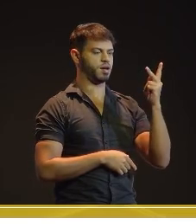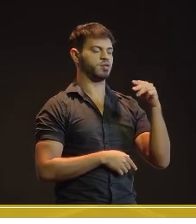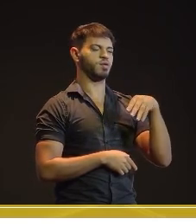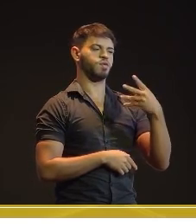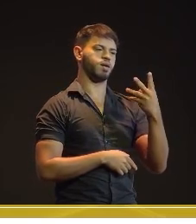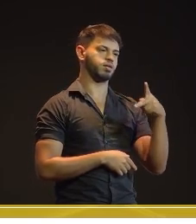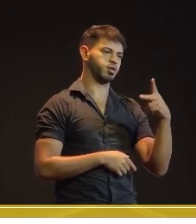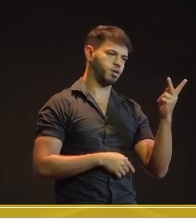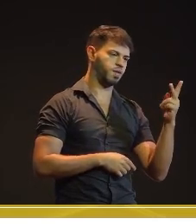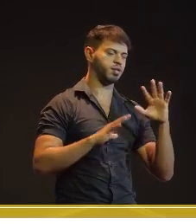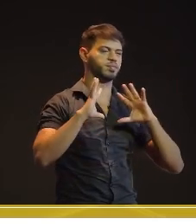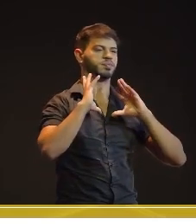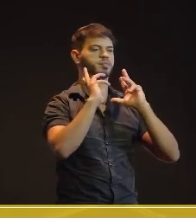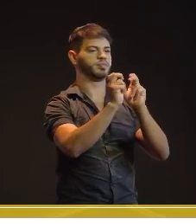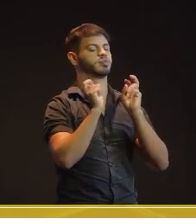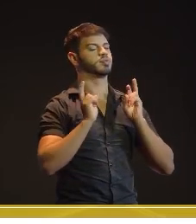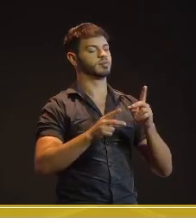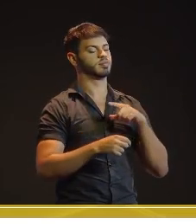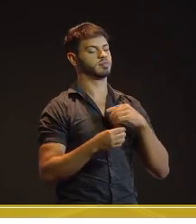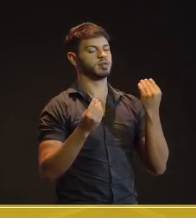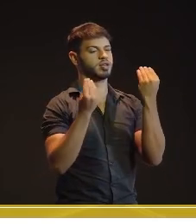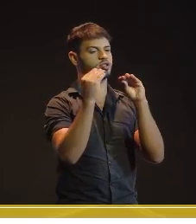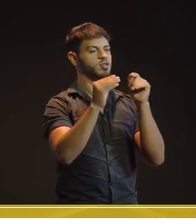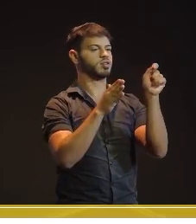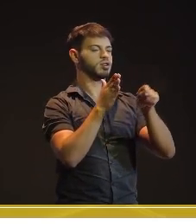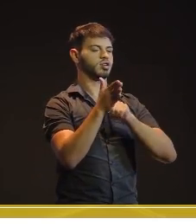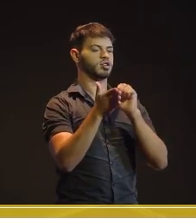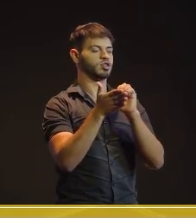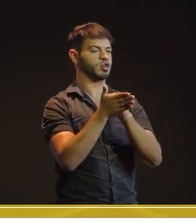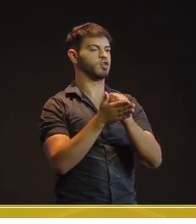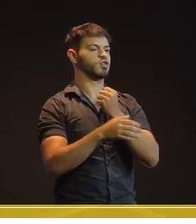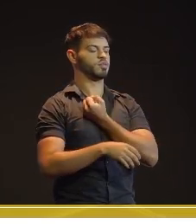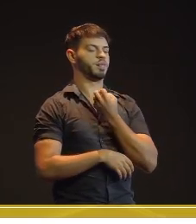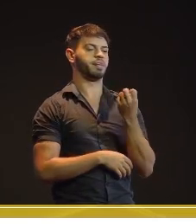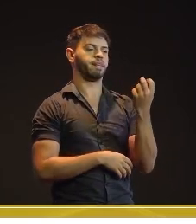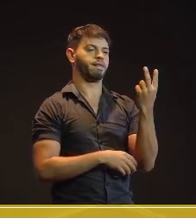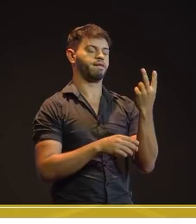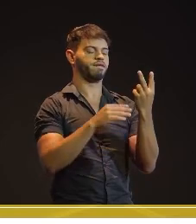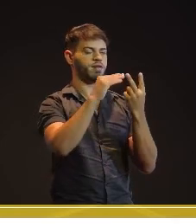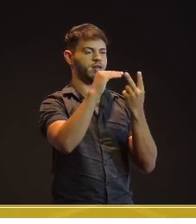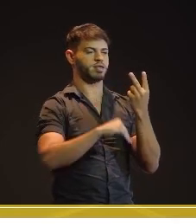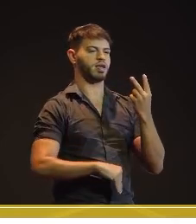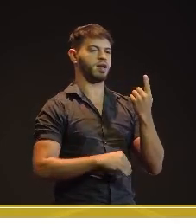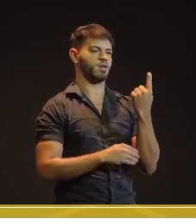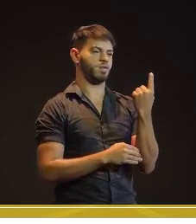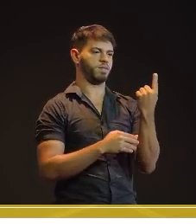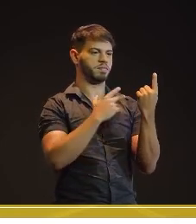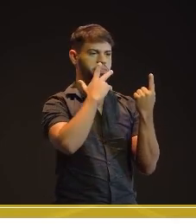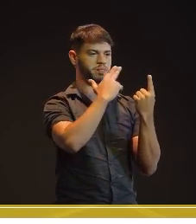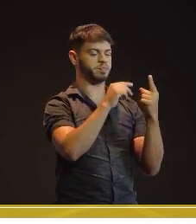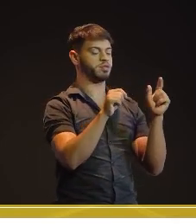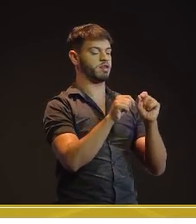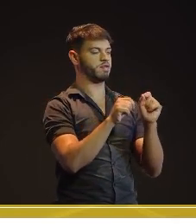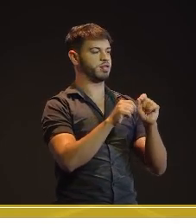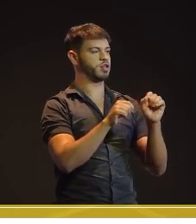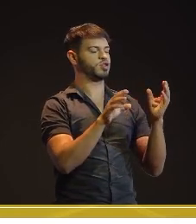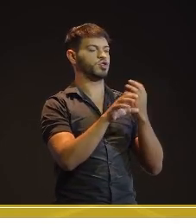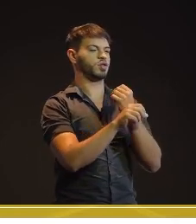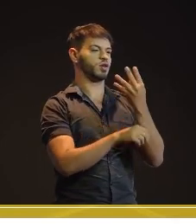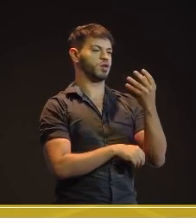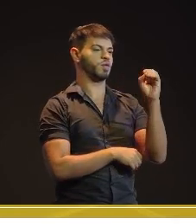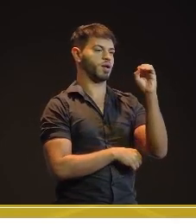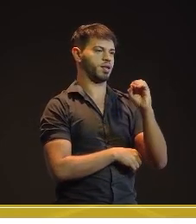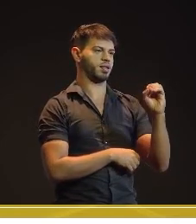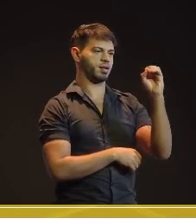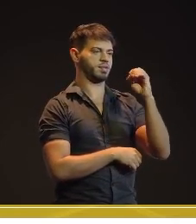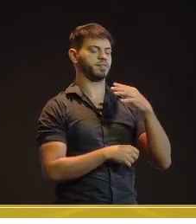kW, provavelmente está escrito 2 na etiqueta, ele vai entregar 1 quando ele estiver operando a 40 graus.